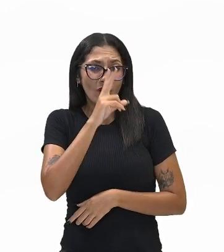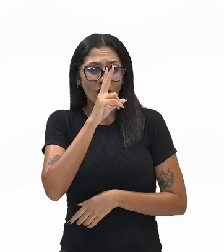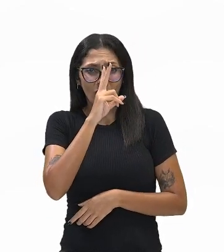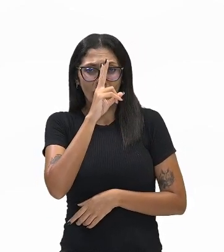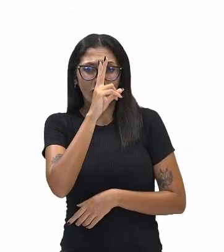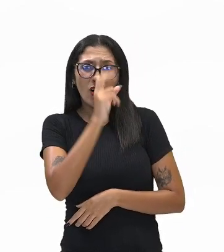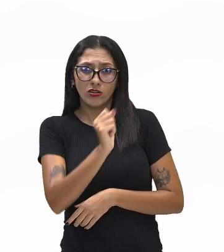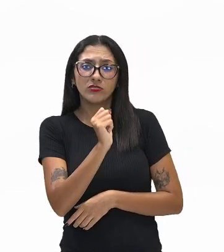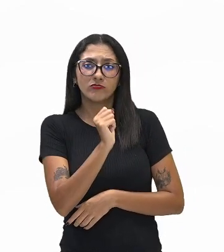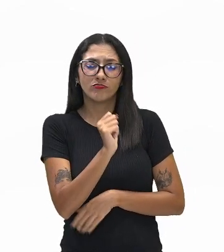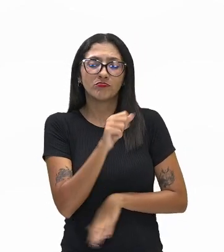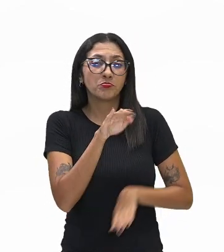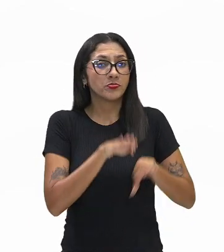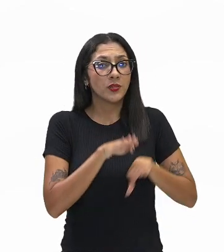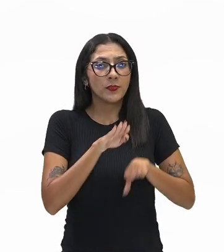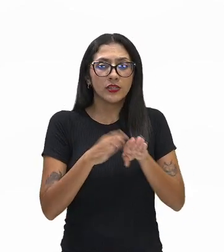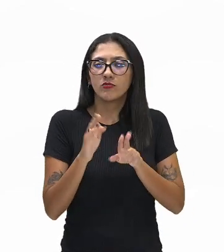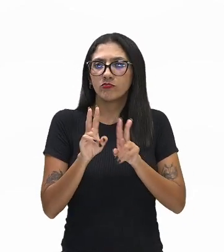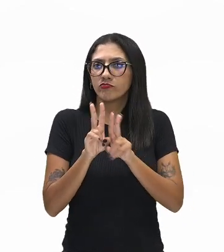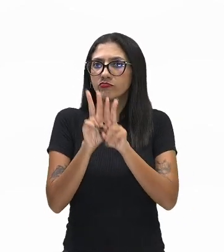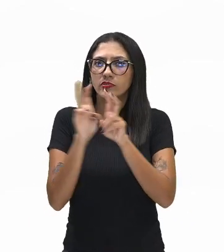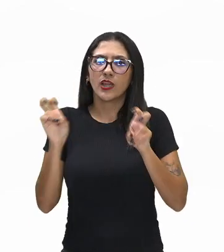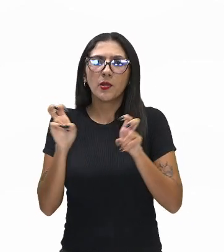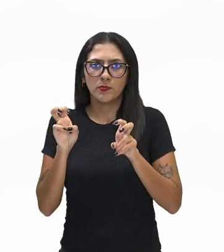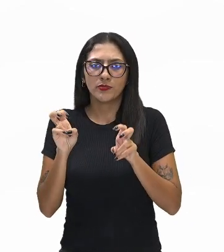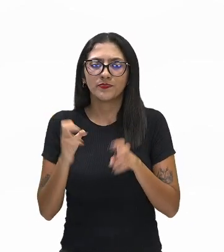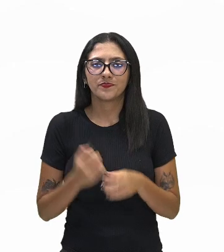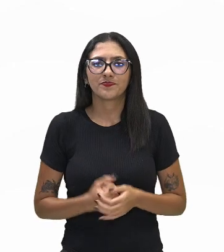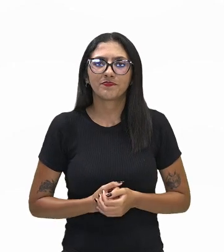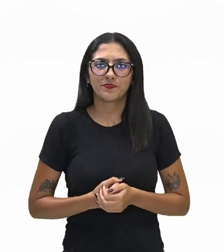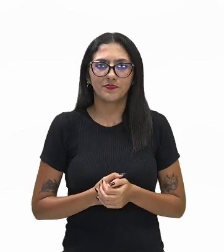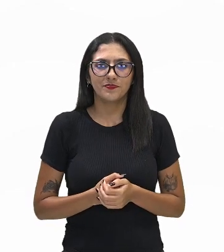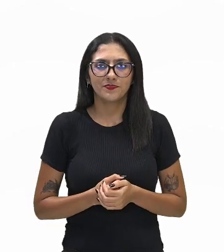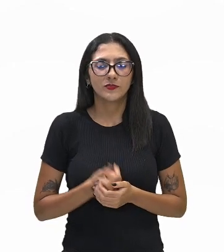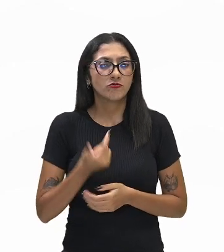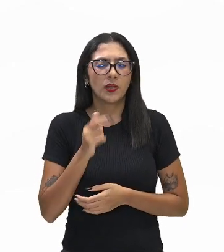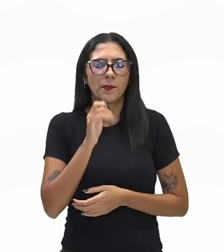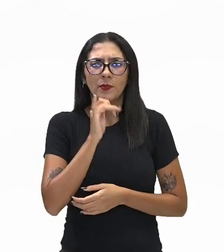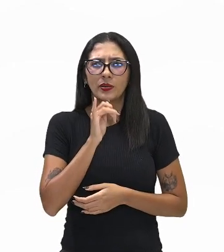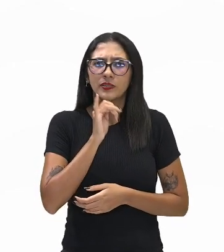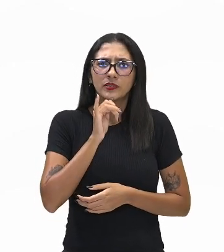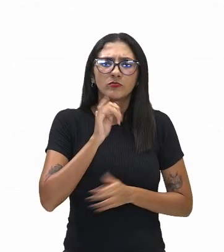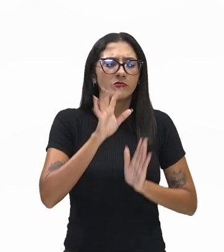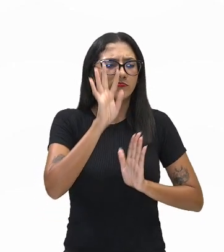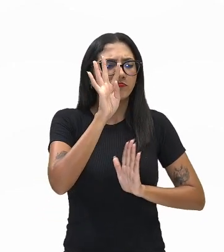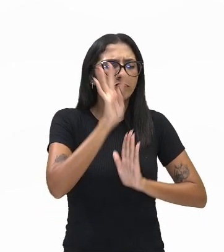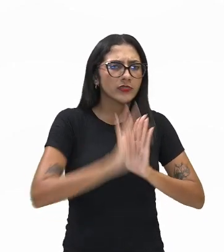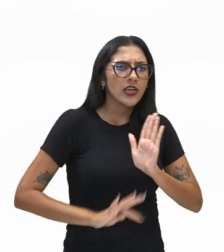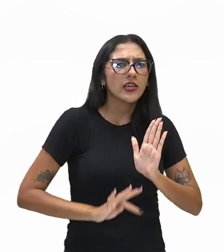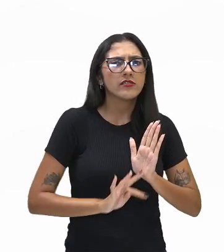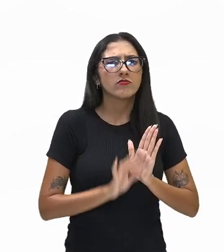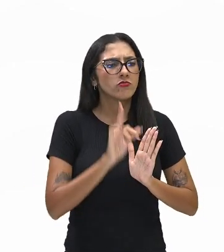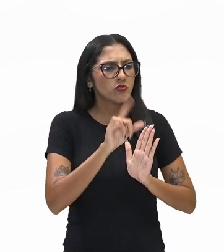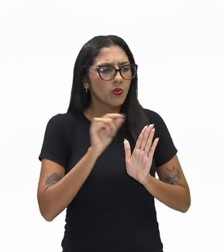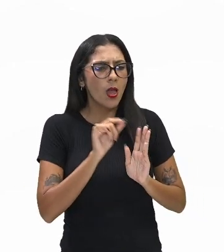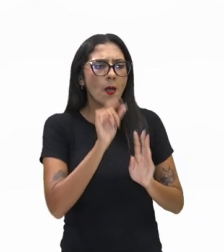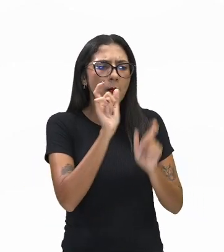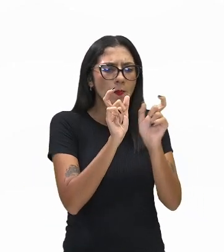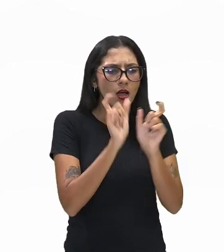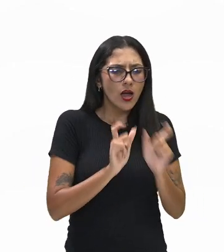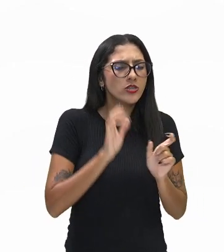sendo resenhado. Ele simplesmente não vai pegar, né, o texto que está lá, pegar as partes principais